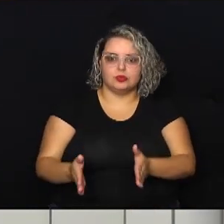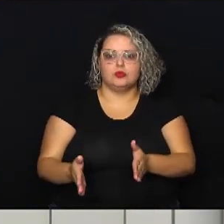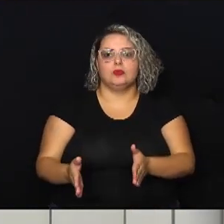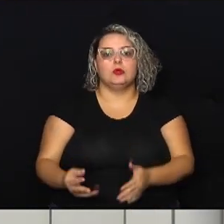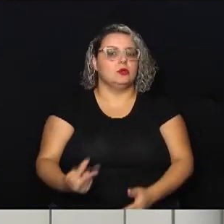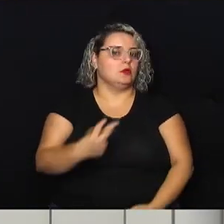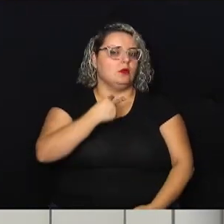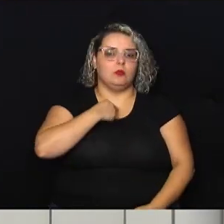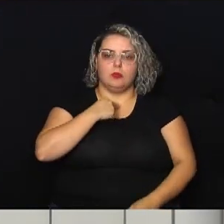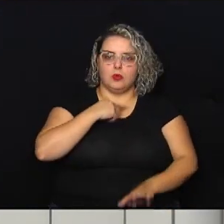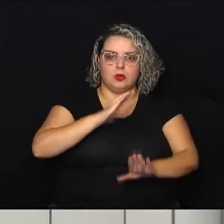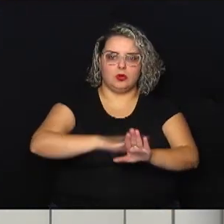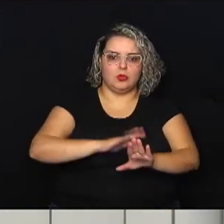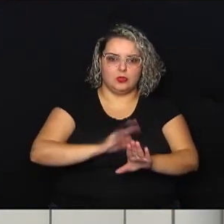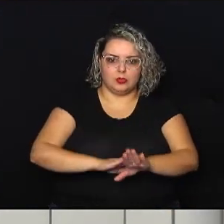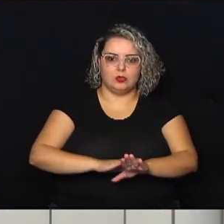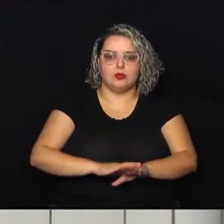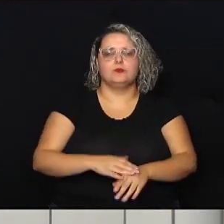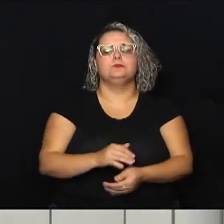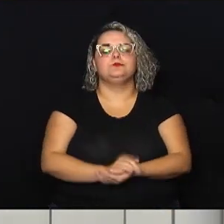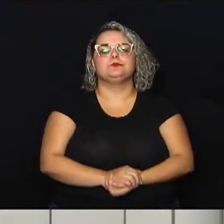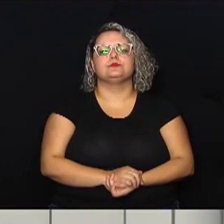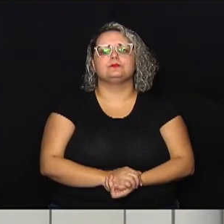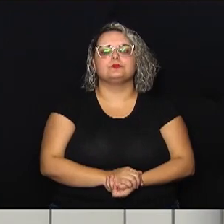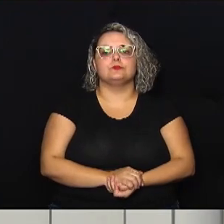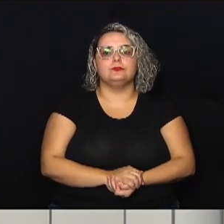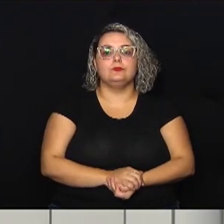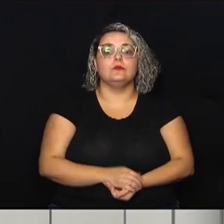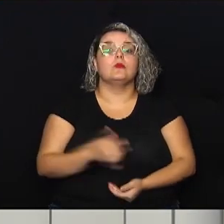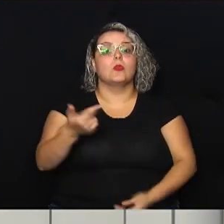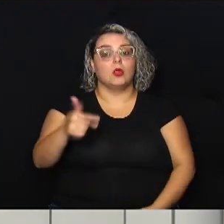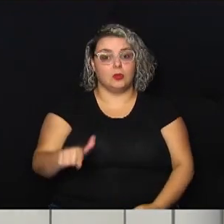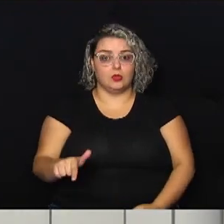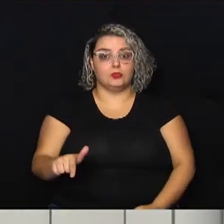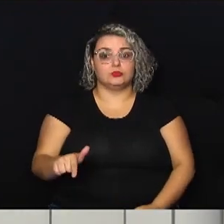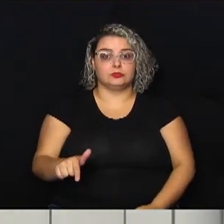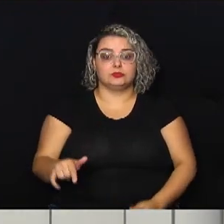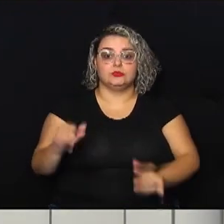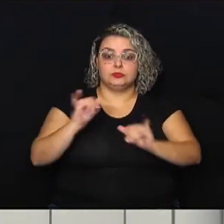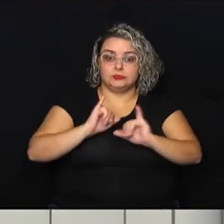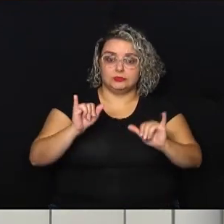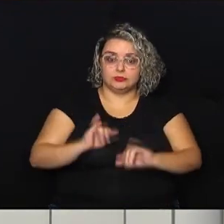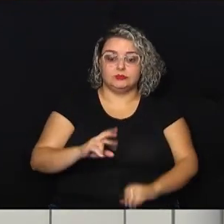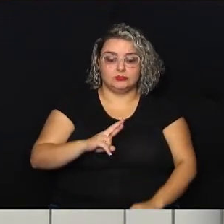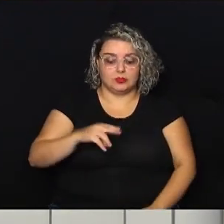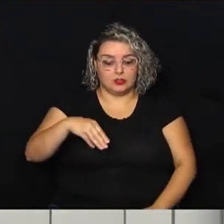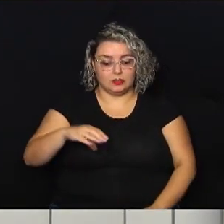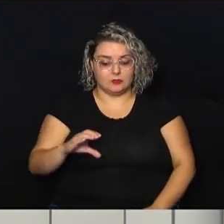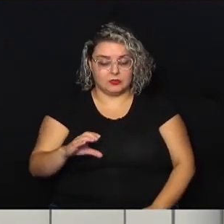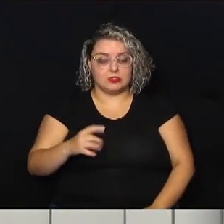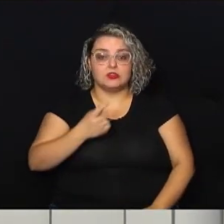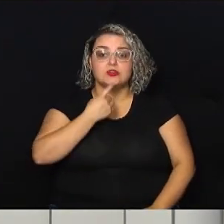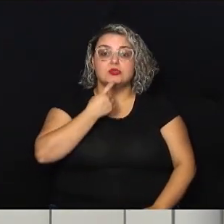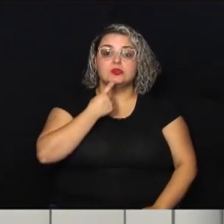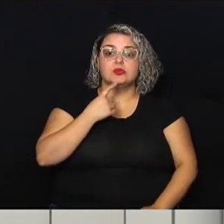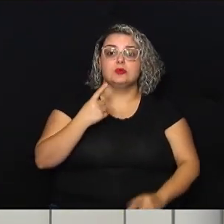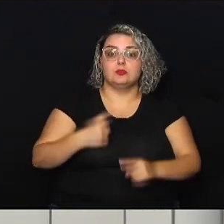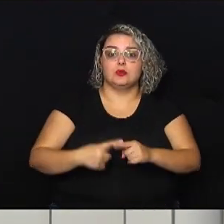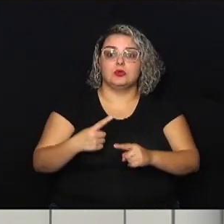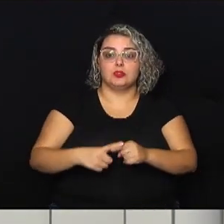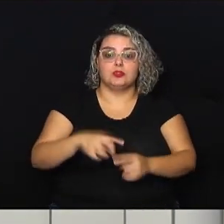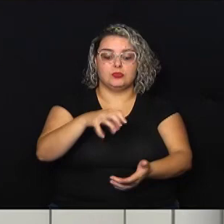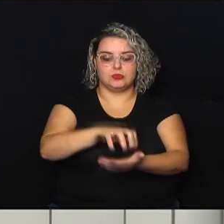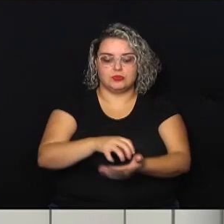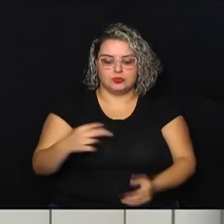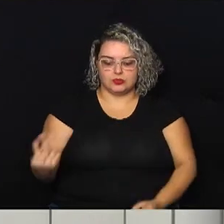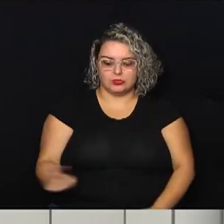puderam exercer as atividades. Bom, a gente segue aqui com as notícias da metrópole de Campinas, porque o Centro de